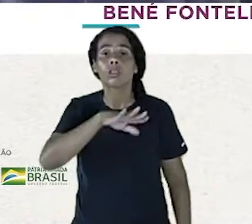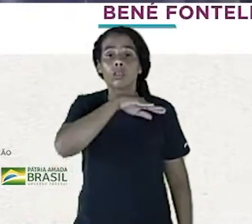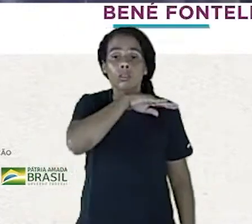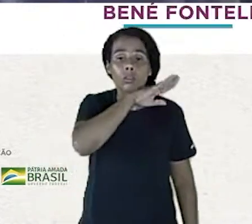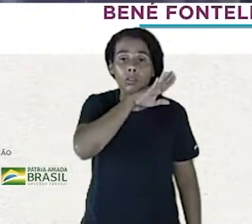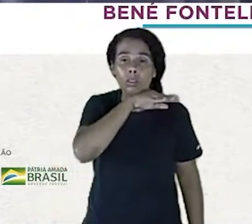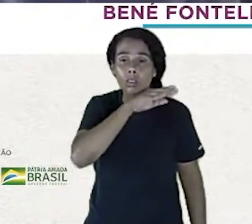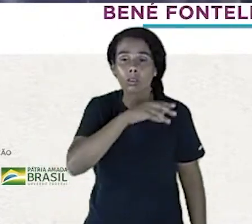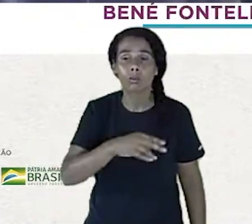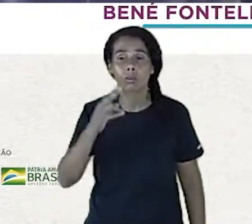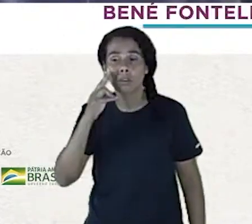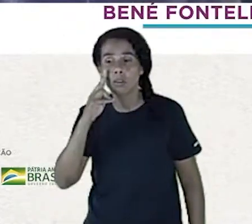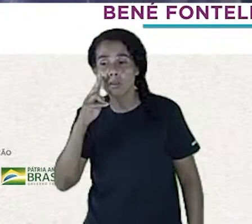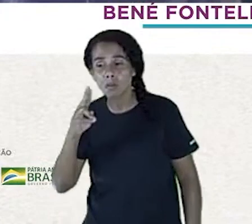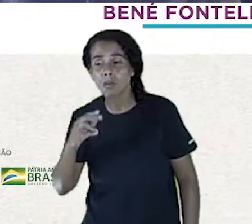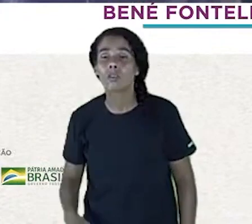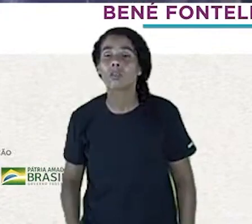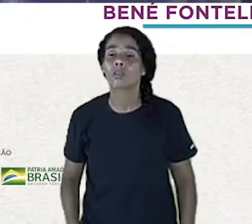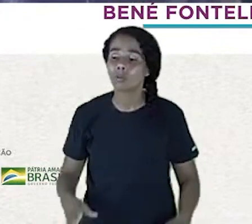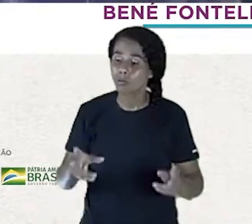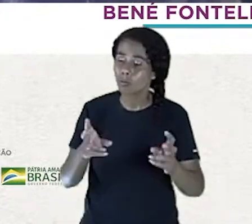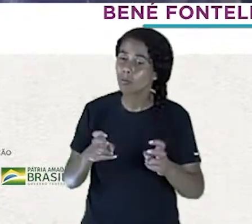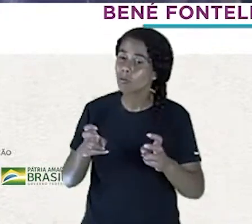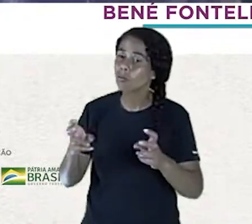caminho. Tudo isso.